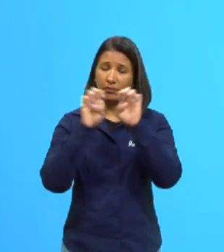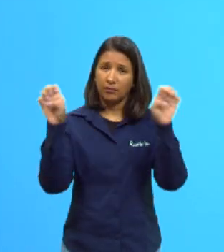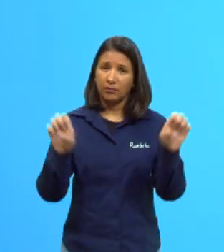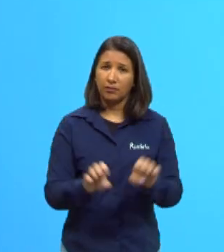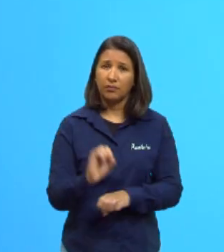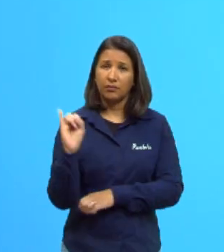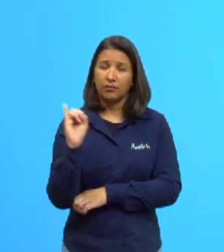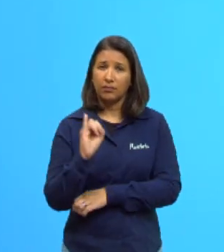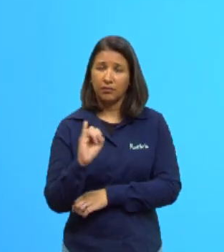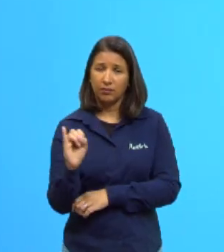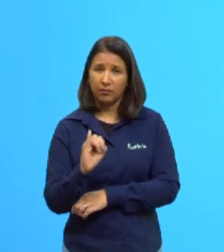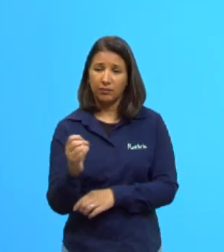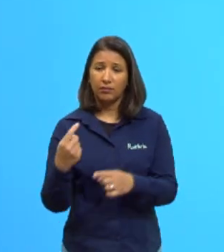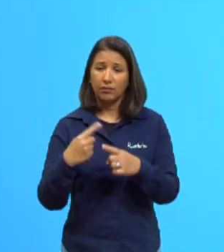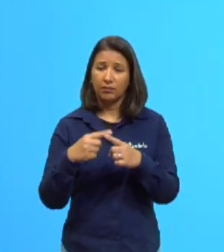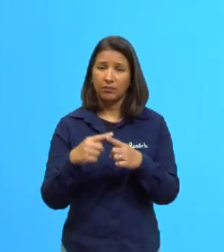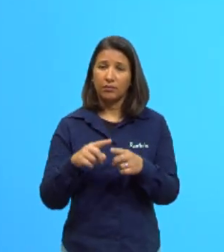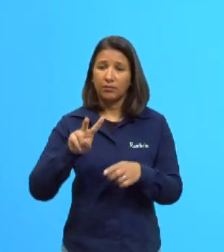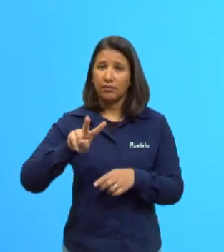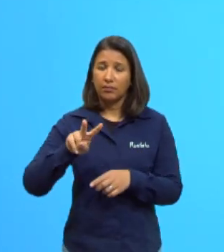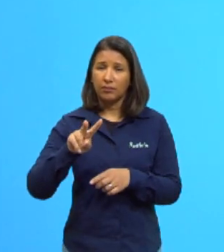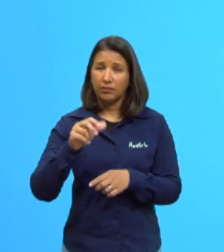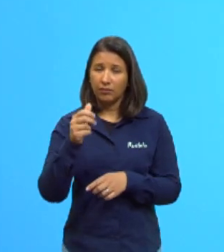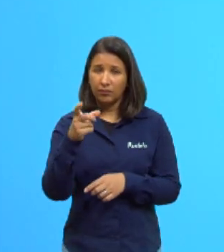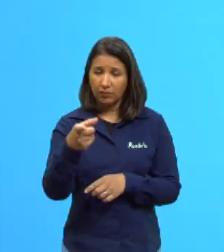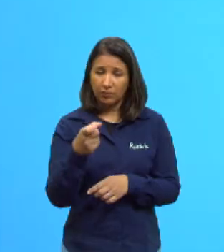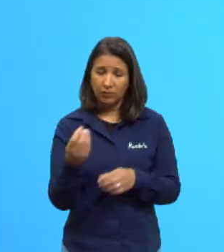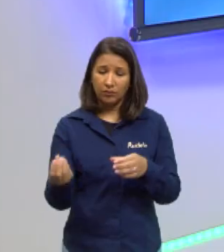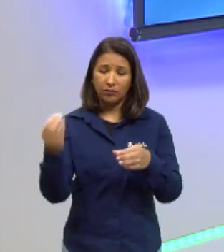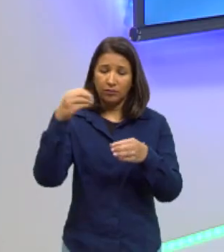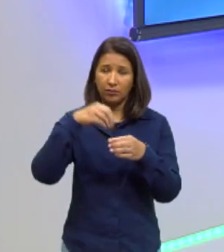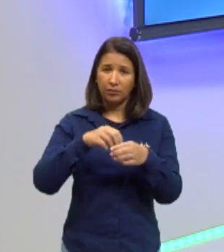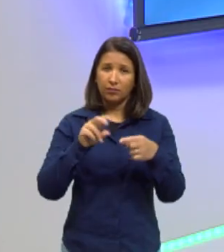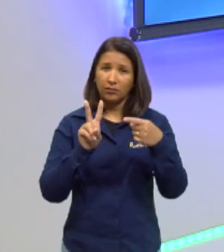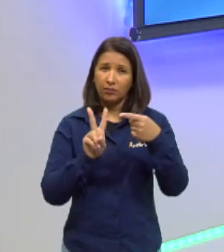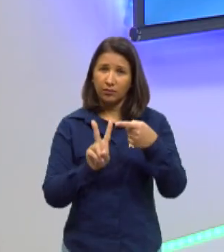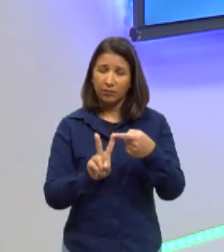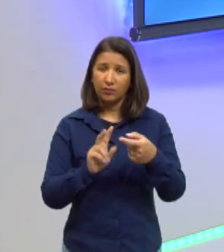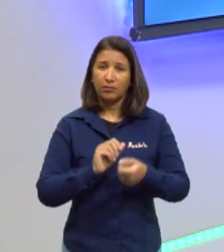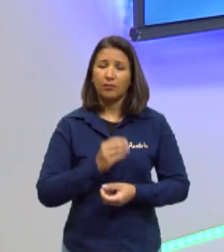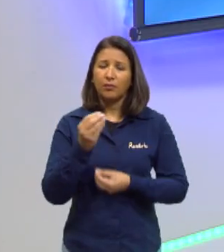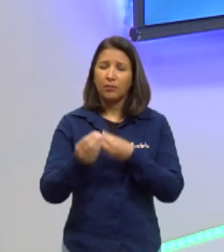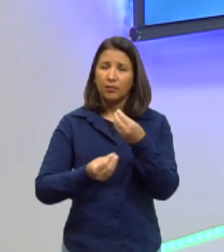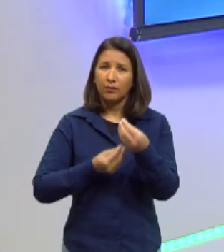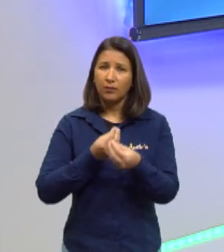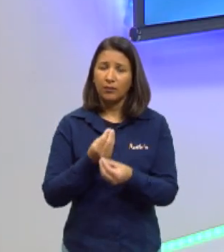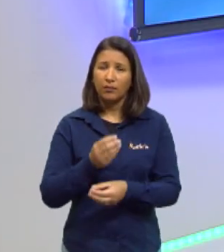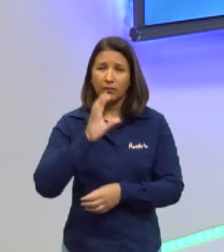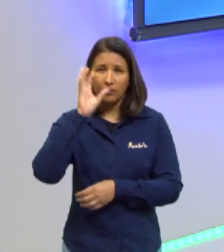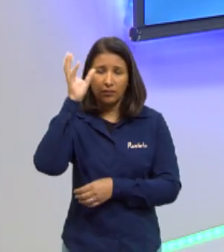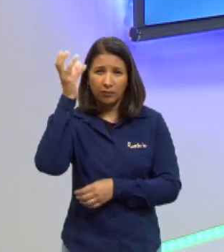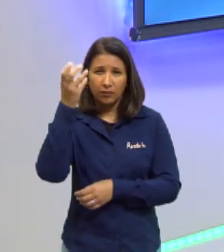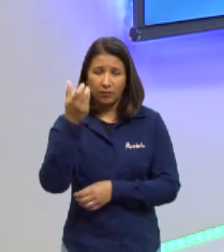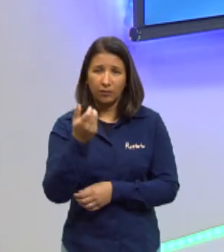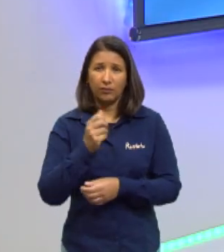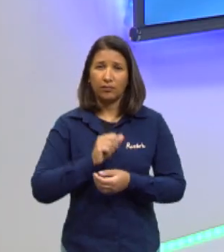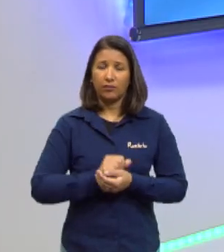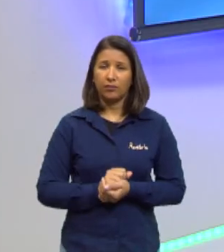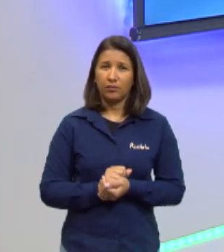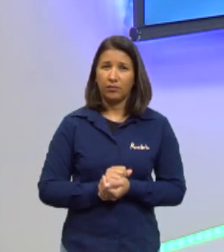variável está dentro do radical. Agora, como é que a gente resolve essa